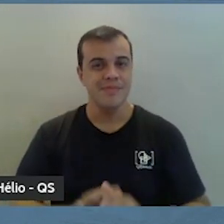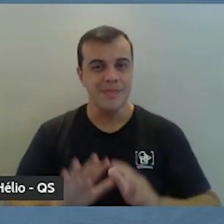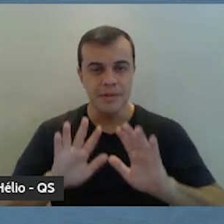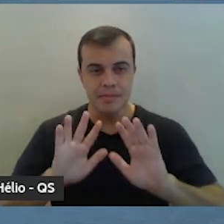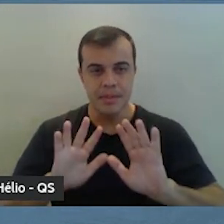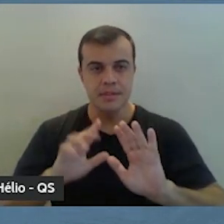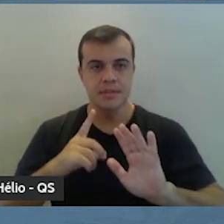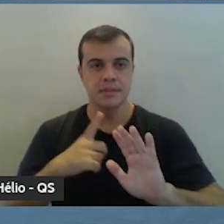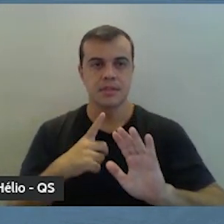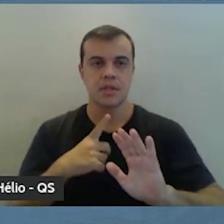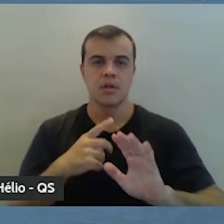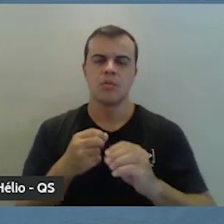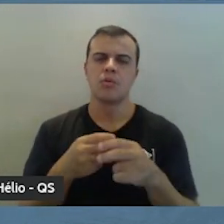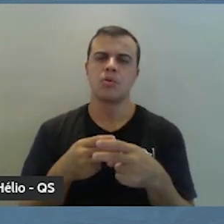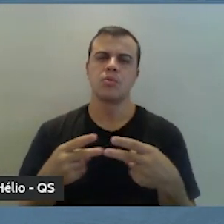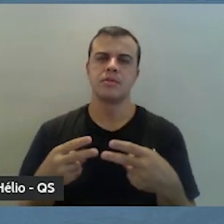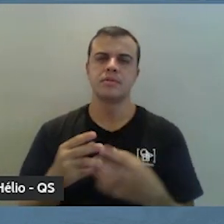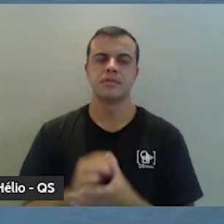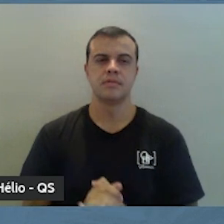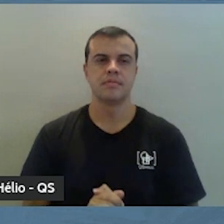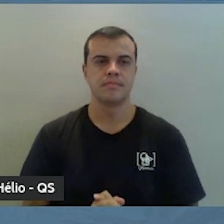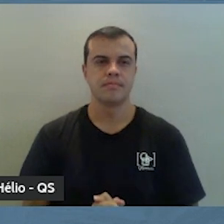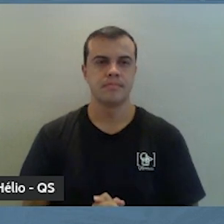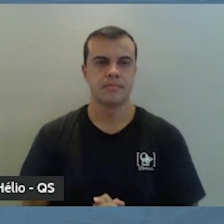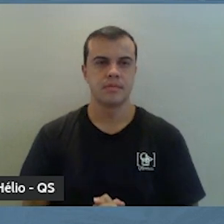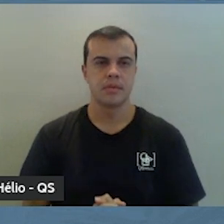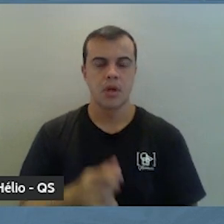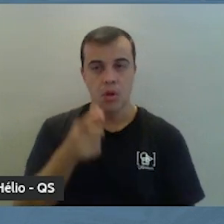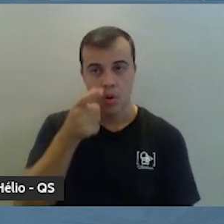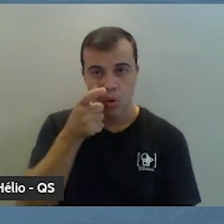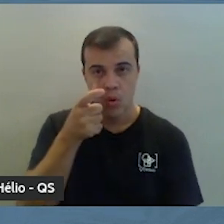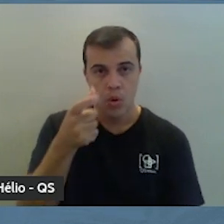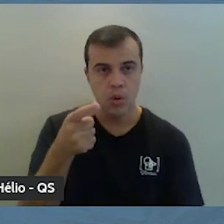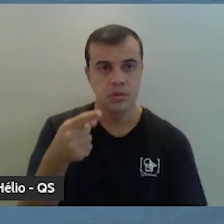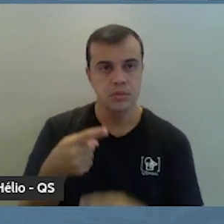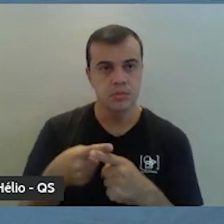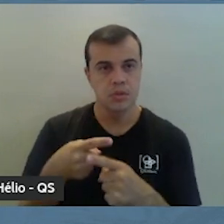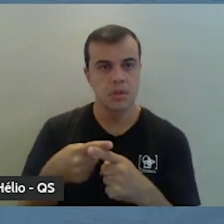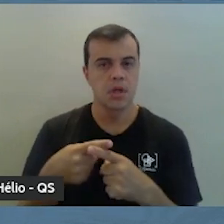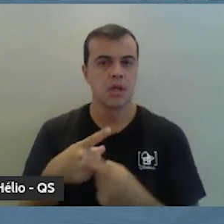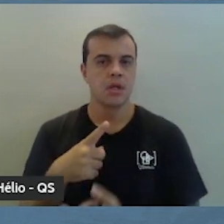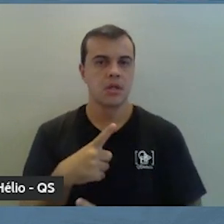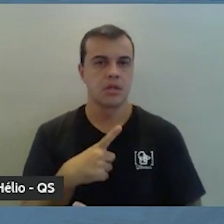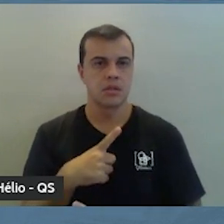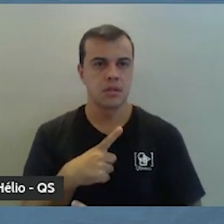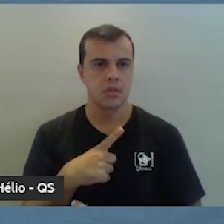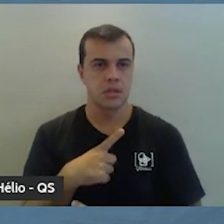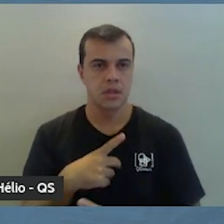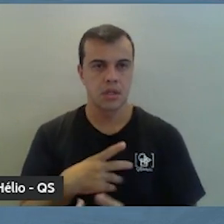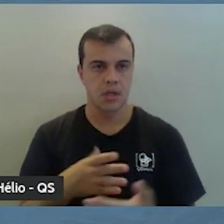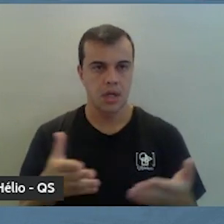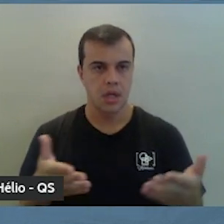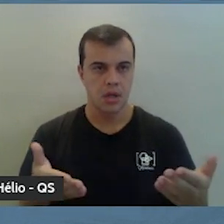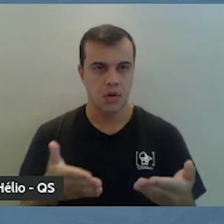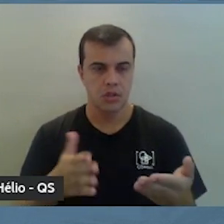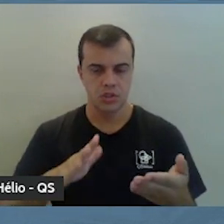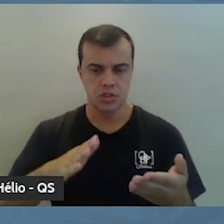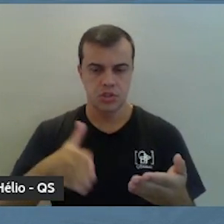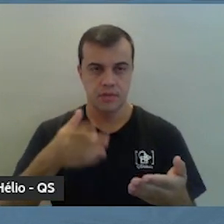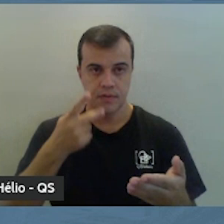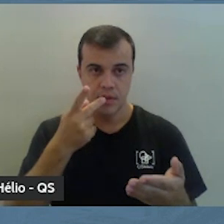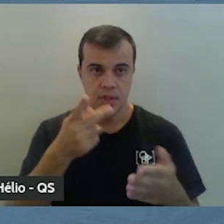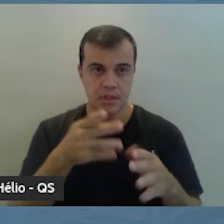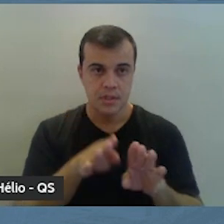Mas é uma coisa muito curiosa, muito interessante, que essa entrega, ela traz